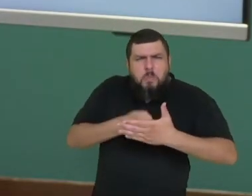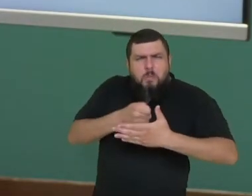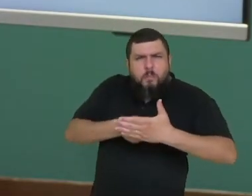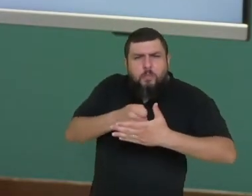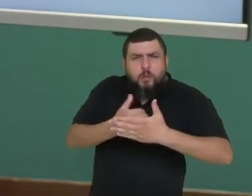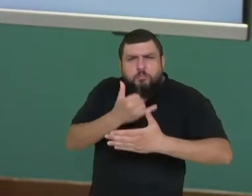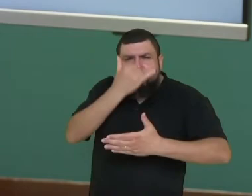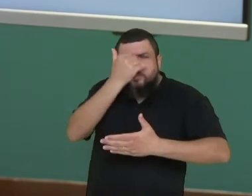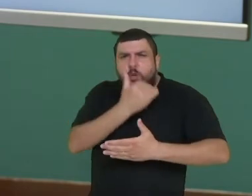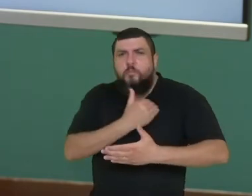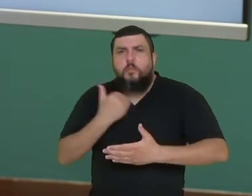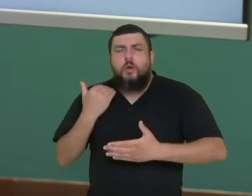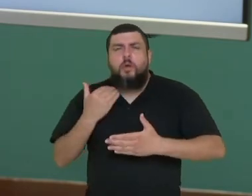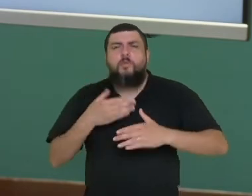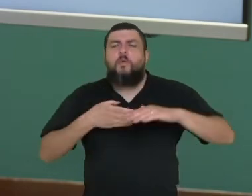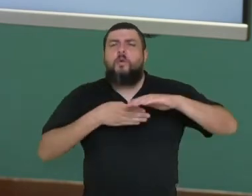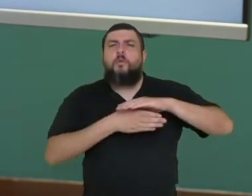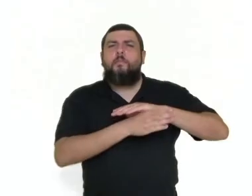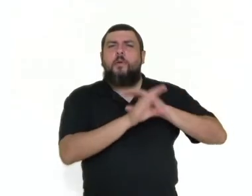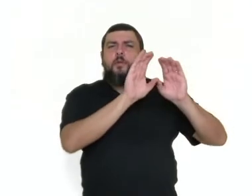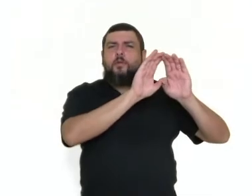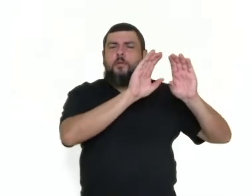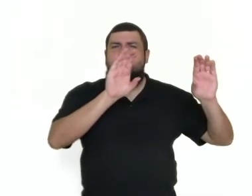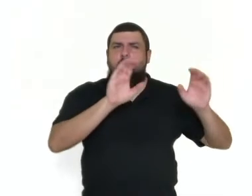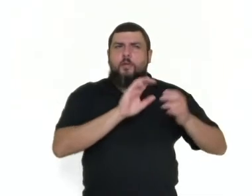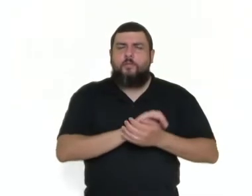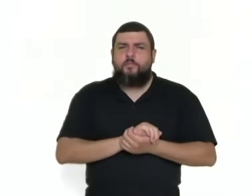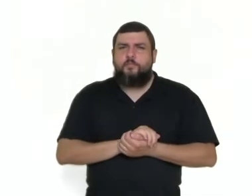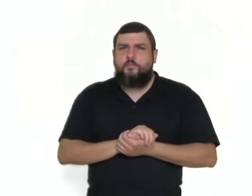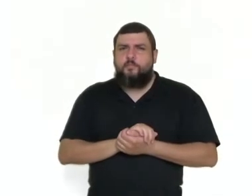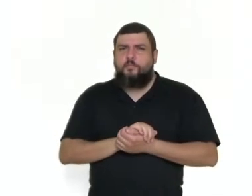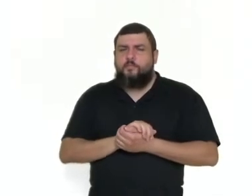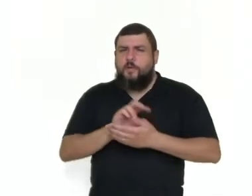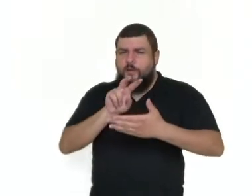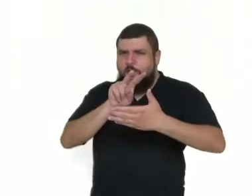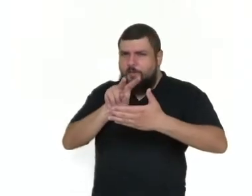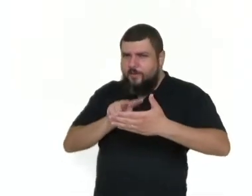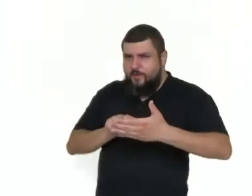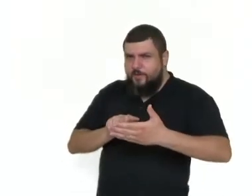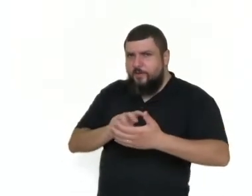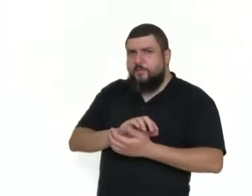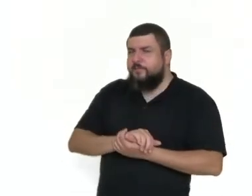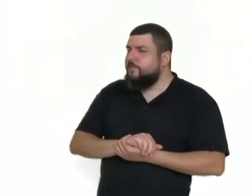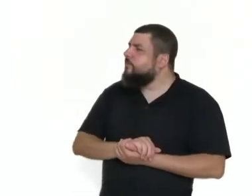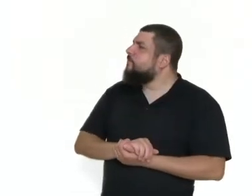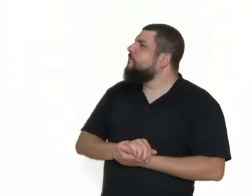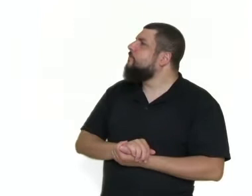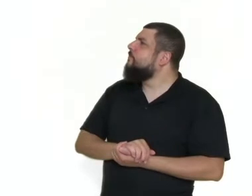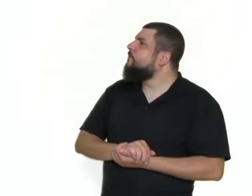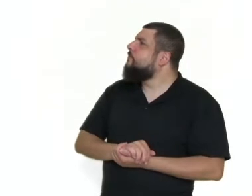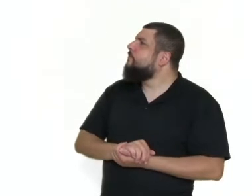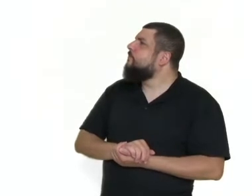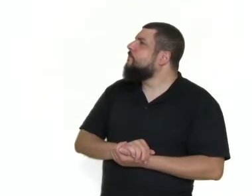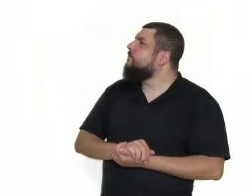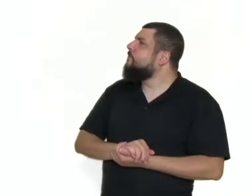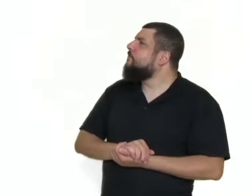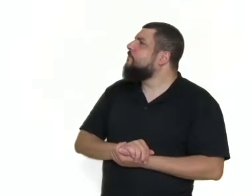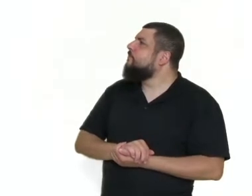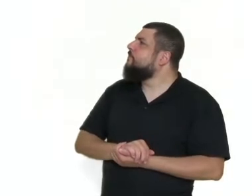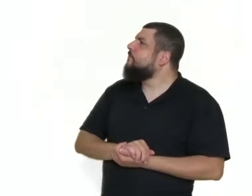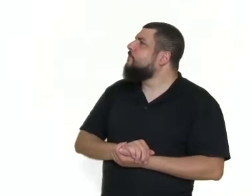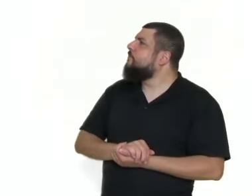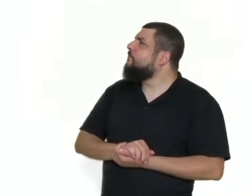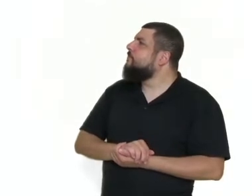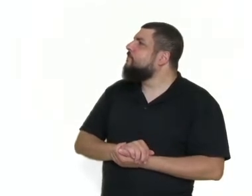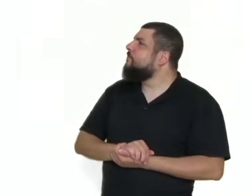paraíso. Expansão islâmica. A conquista de terras é ponto-chave do comércio pelos árabes e se deu numa velocidade impressionante.